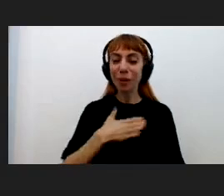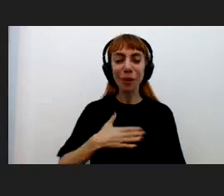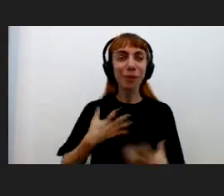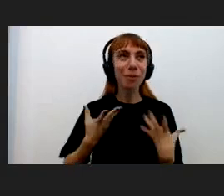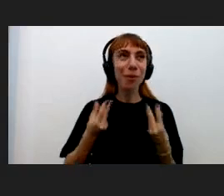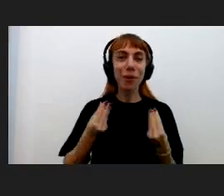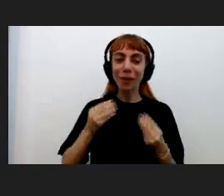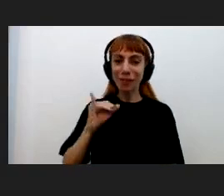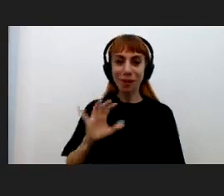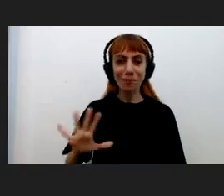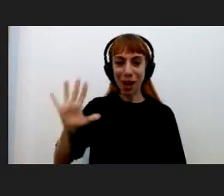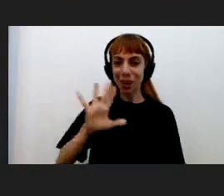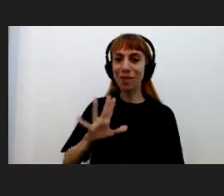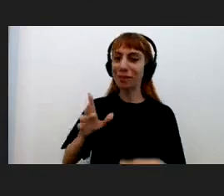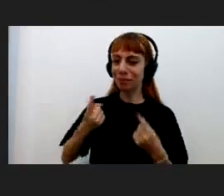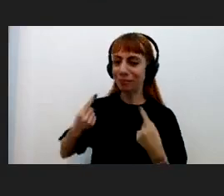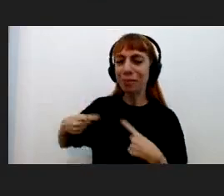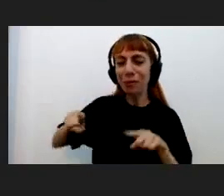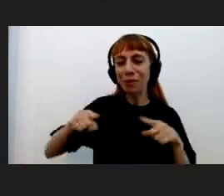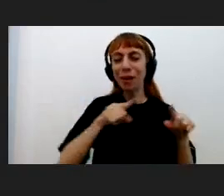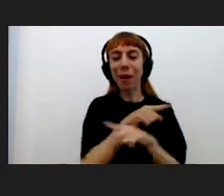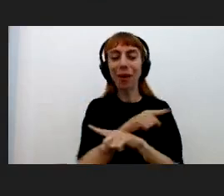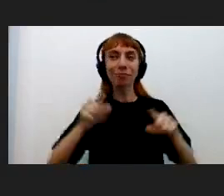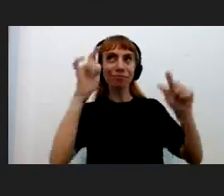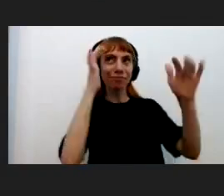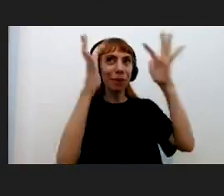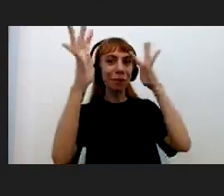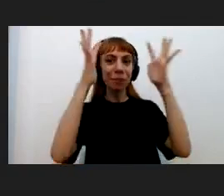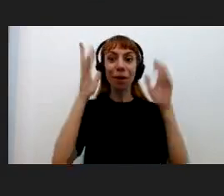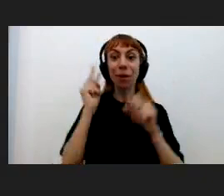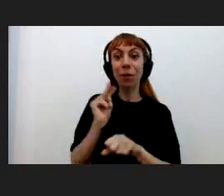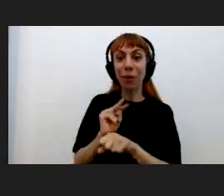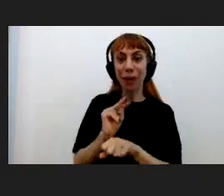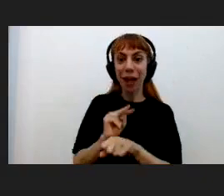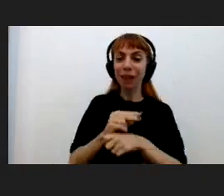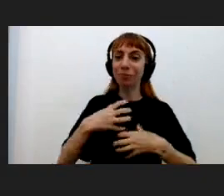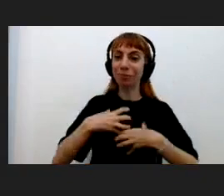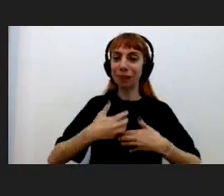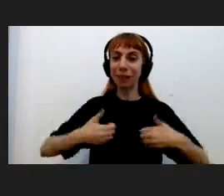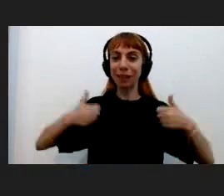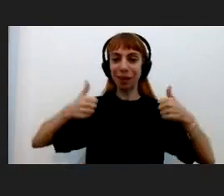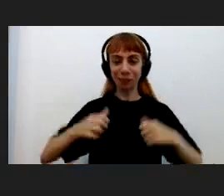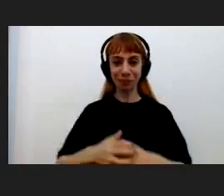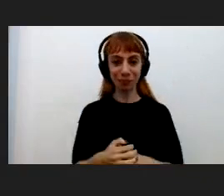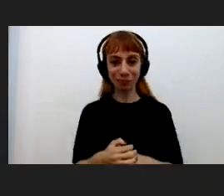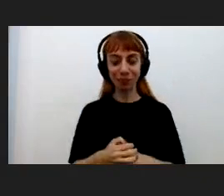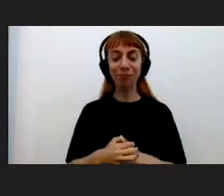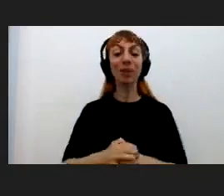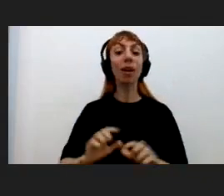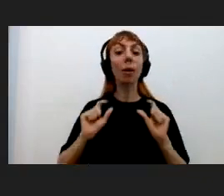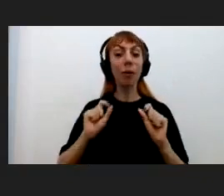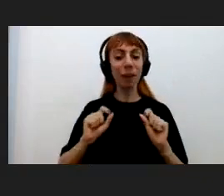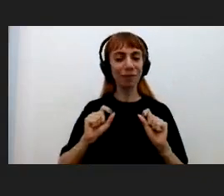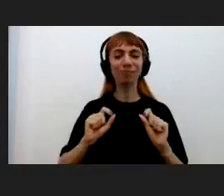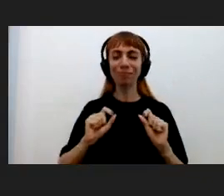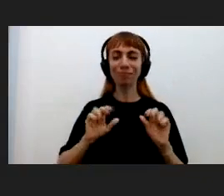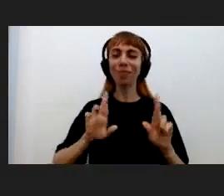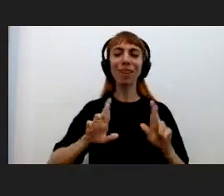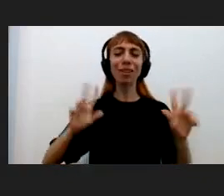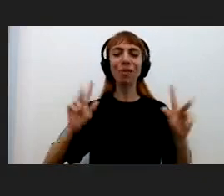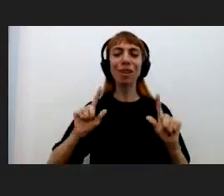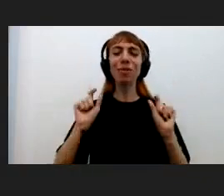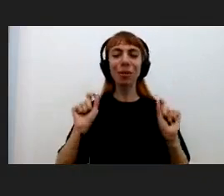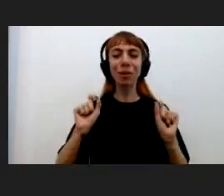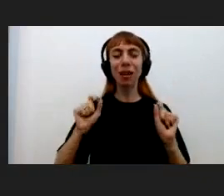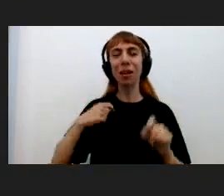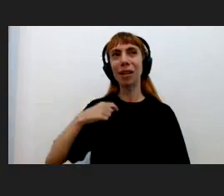bem-estar. Para desvincular aquela compreensão binária, né, de que estar bem é não estar doente, ou estar